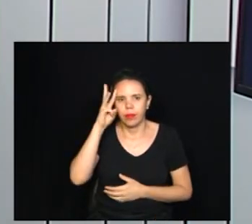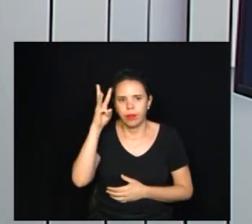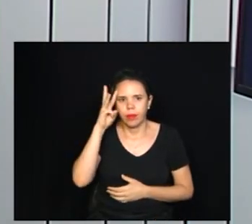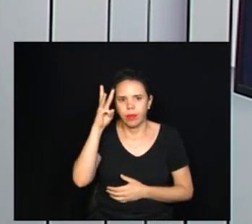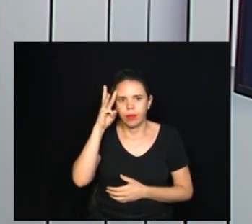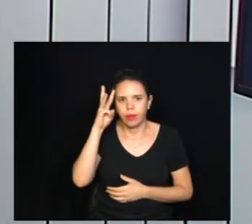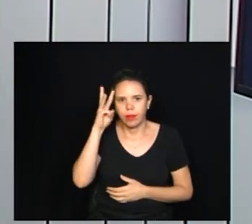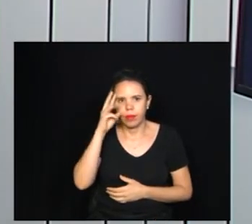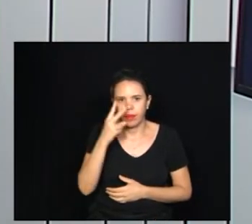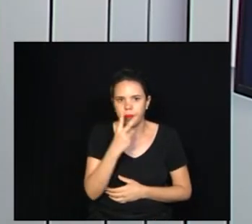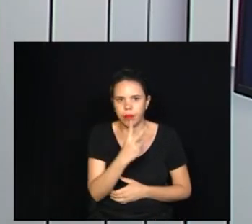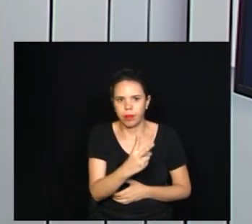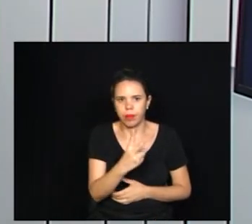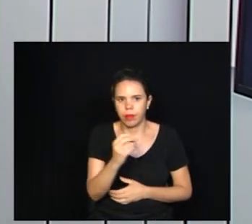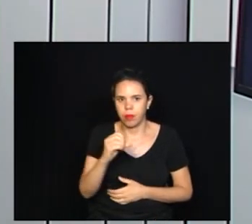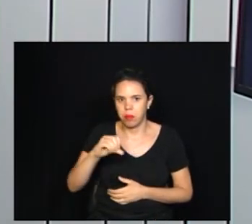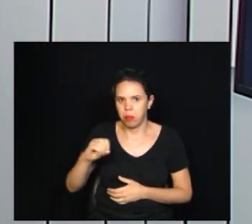terça-feira,